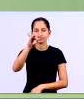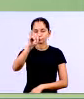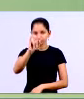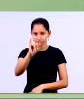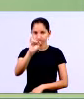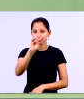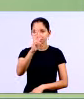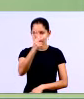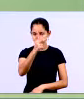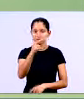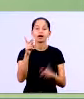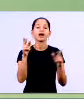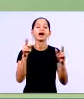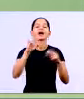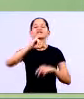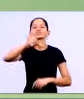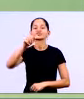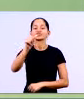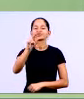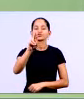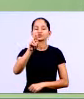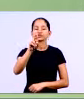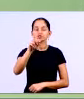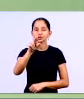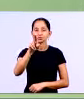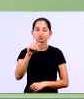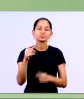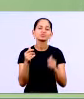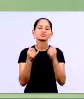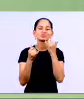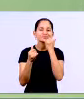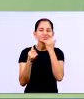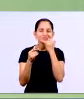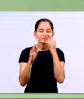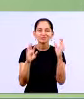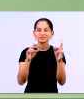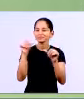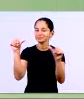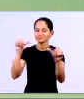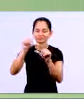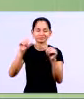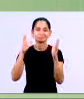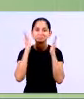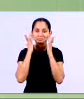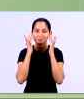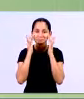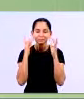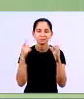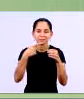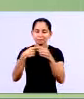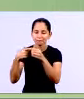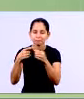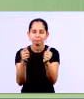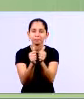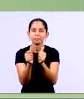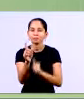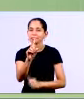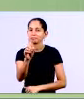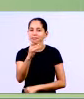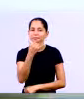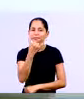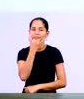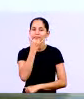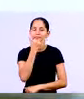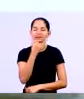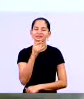Jaru. É Jaru, Alessandro. Te coloquei lá em Buritis. Nem sei se é perto. Ainda não fui lá, né? Ainda, Obrigada,